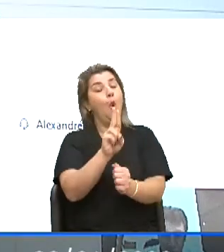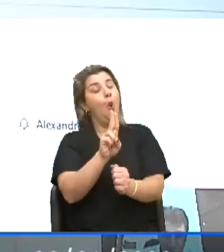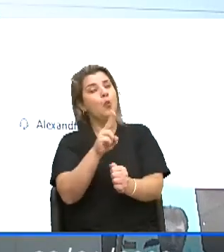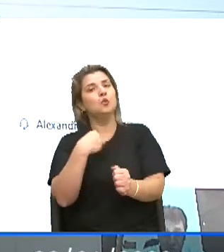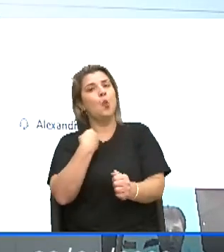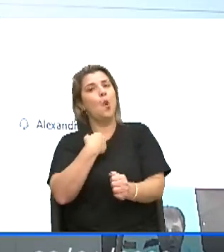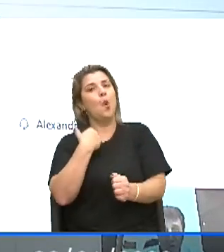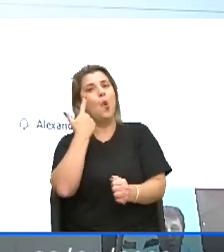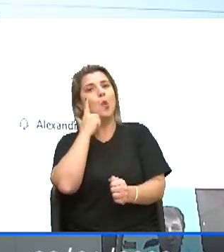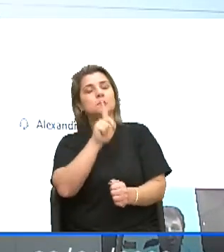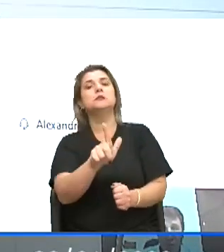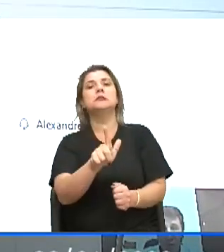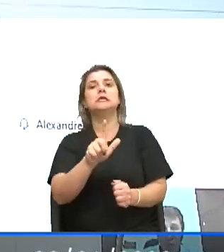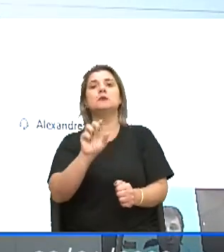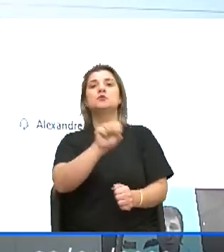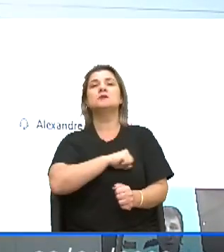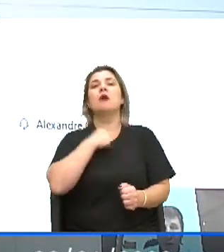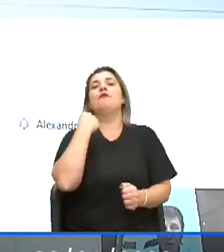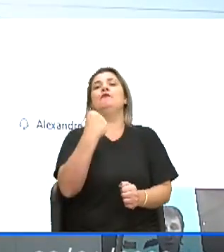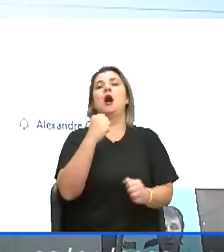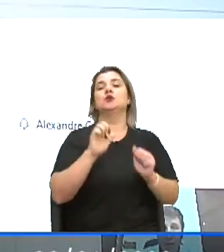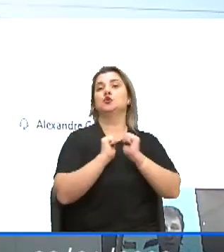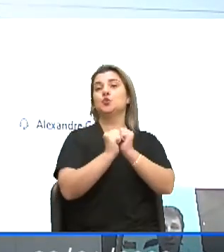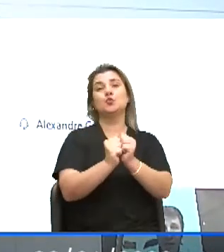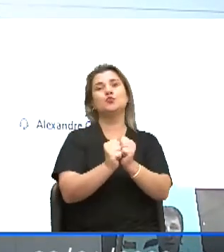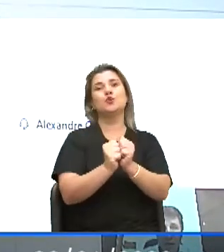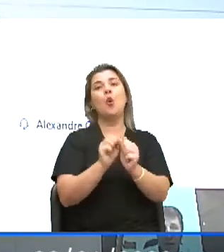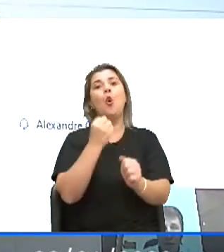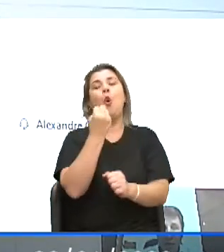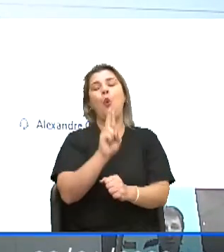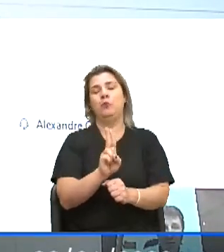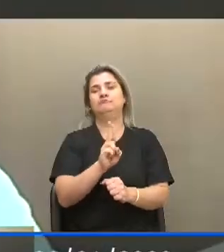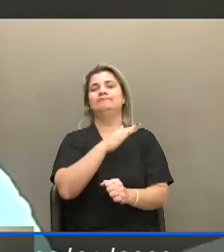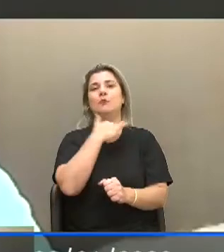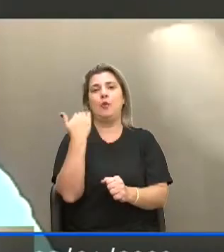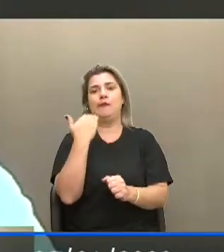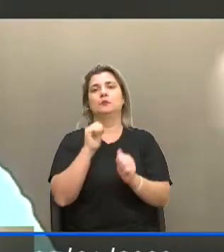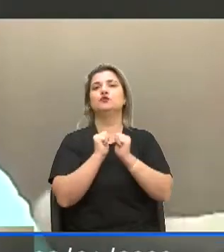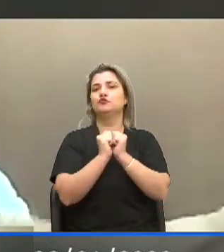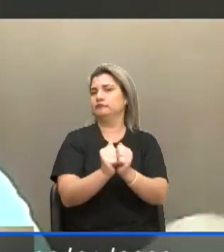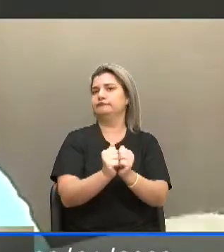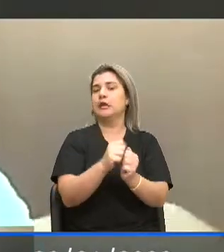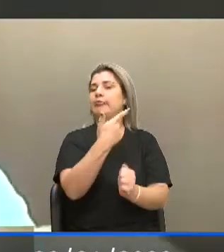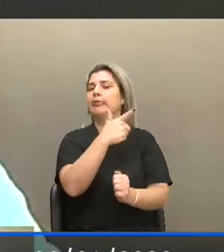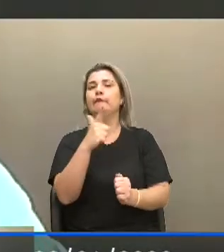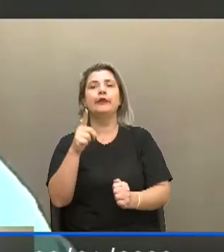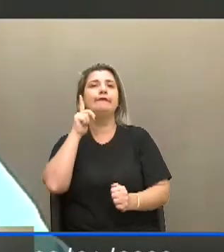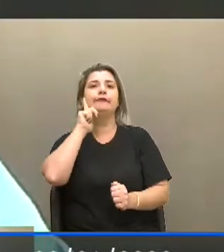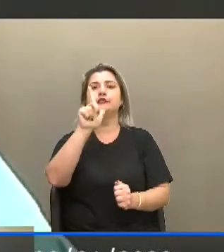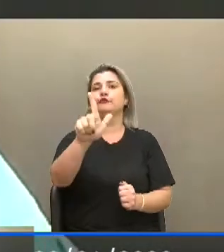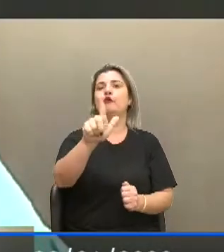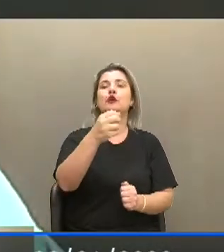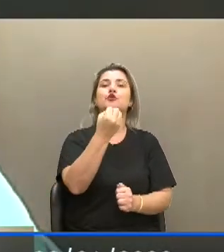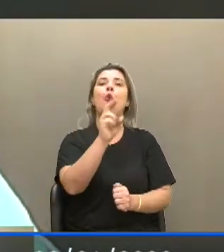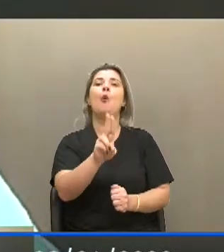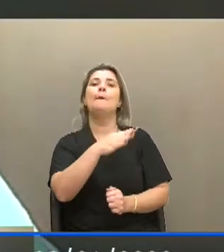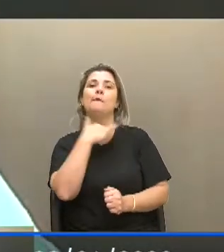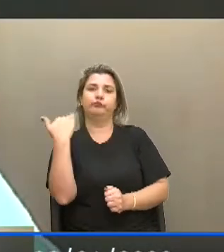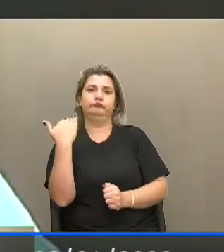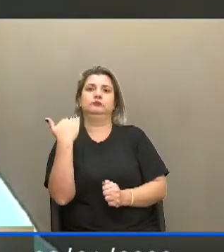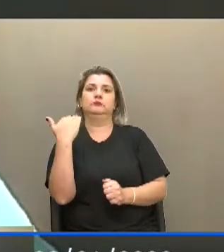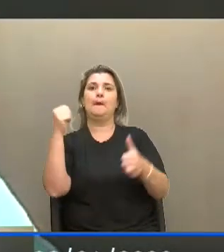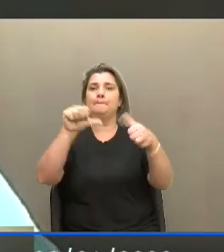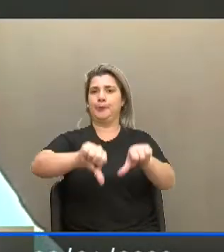ou morremos juntos. Nesse processo não vai ter vencedores ou vencidos. Então, o desafio é de